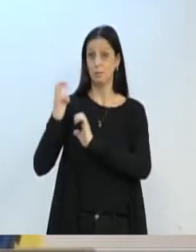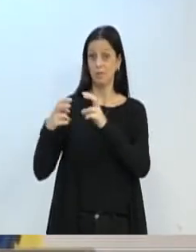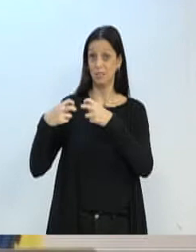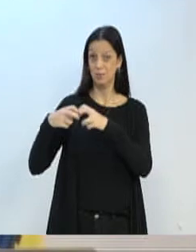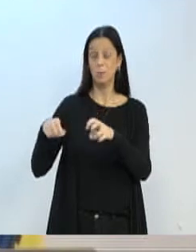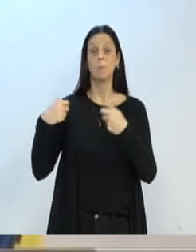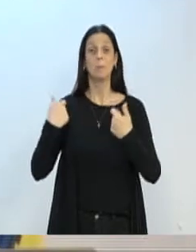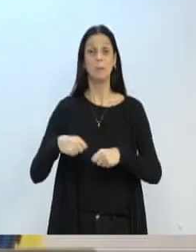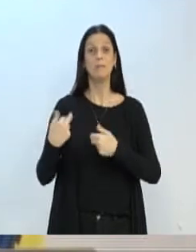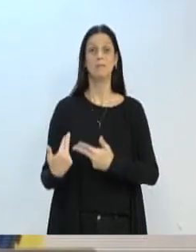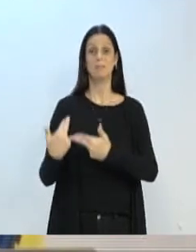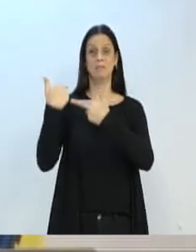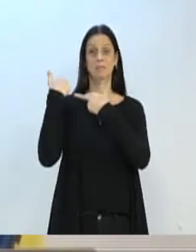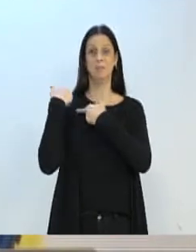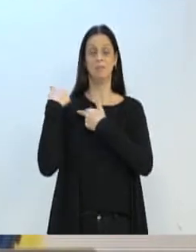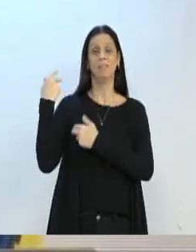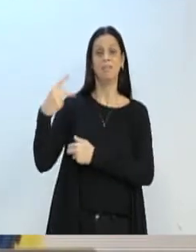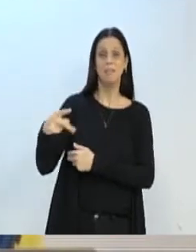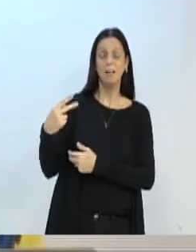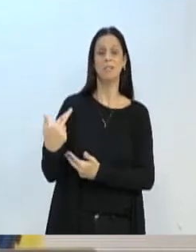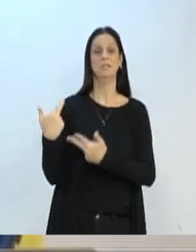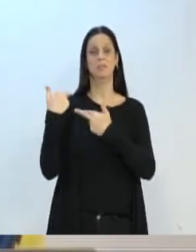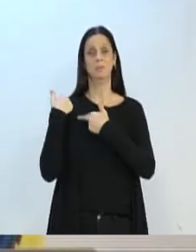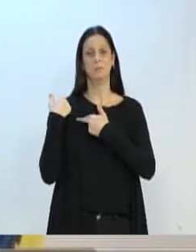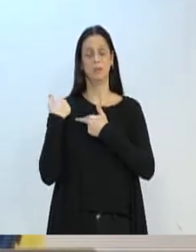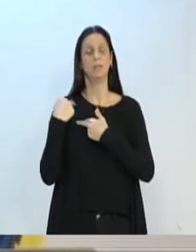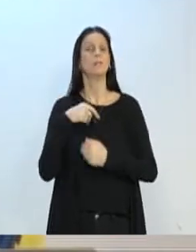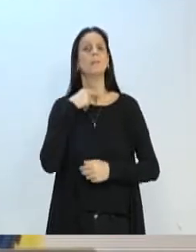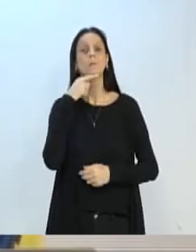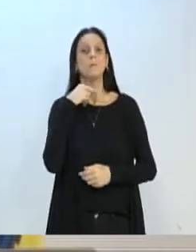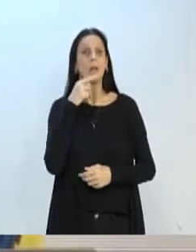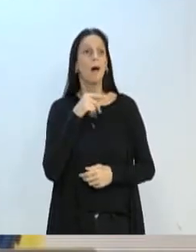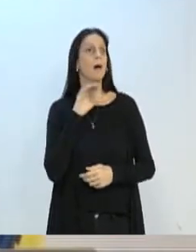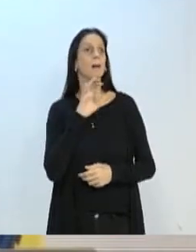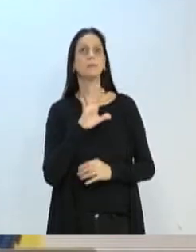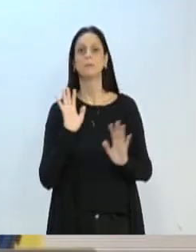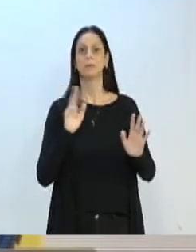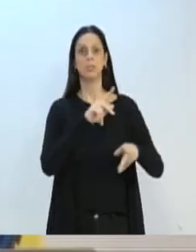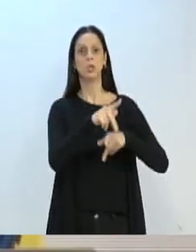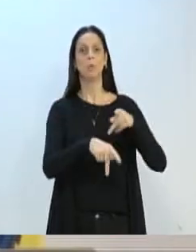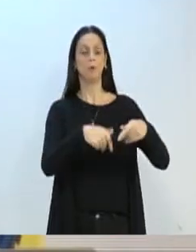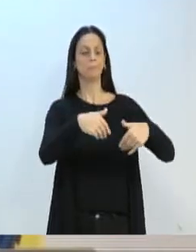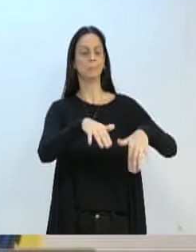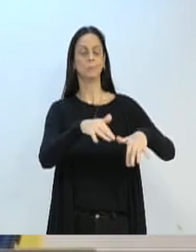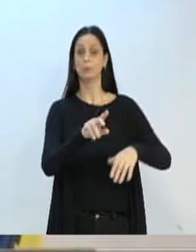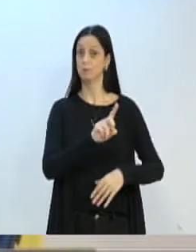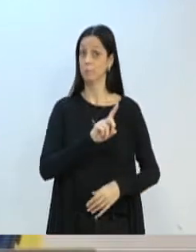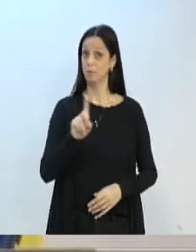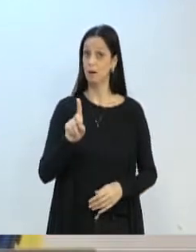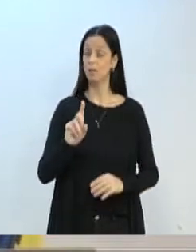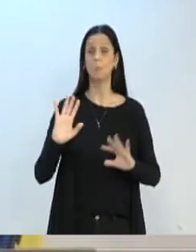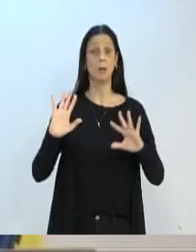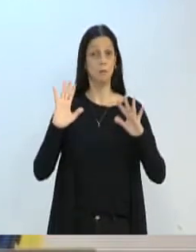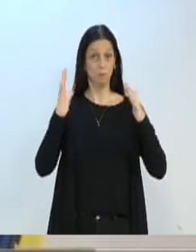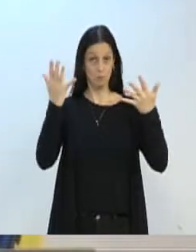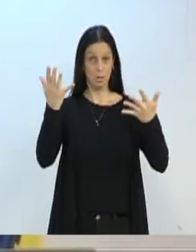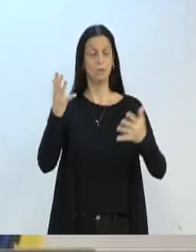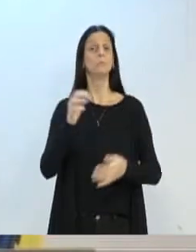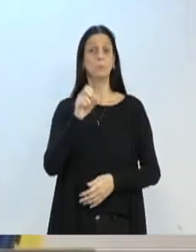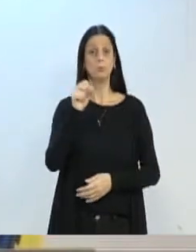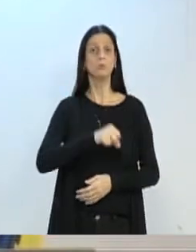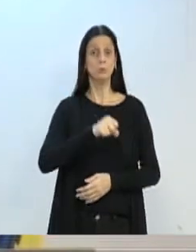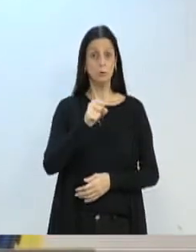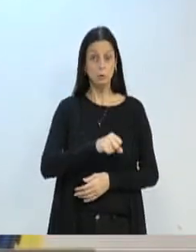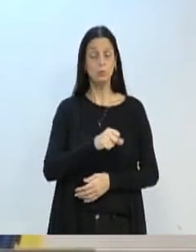parte daqueles que comandam essa condição não dá para deixar a nossa população a quem a festa segue Mas a vida vegetativa